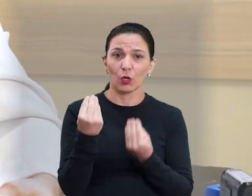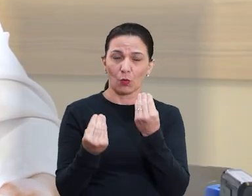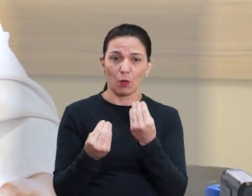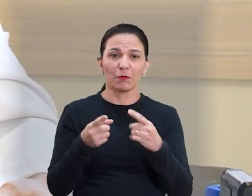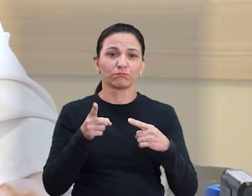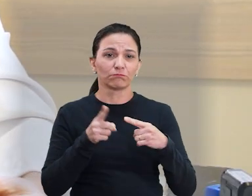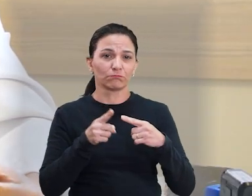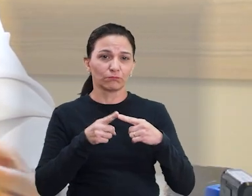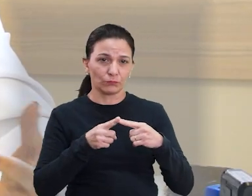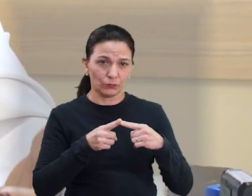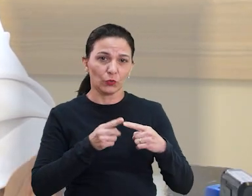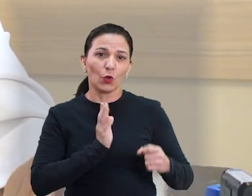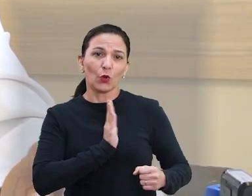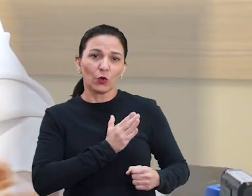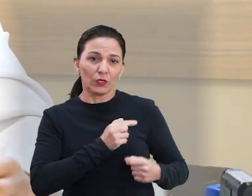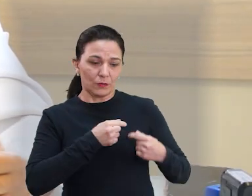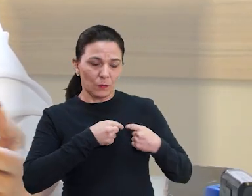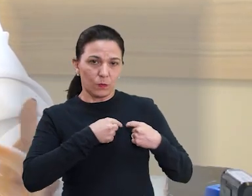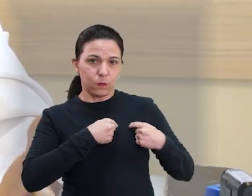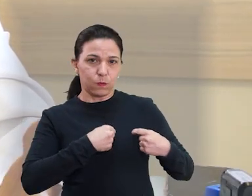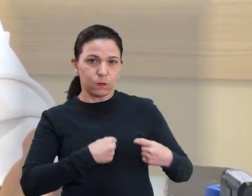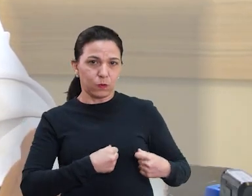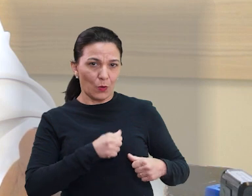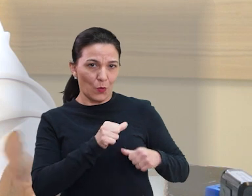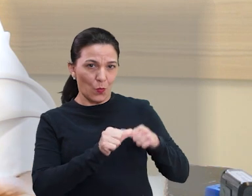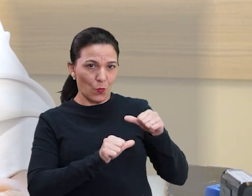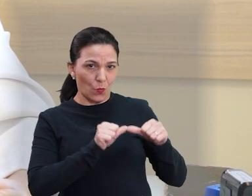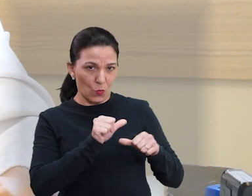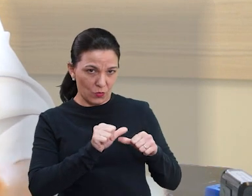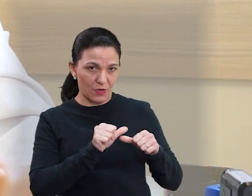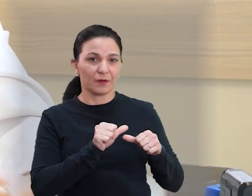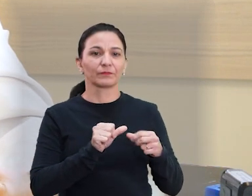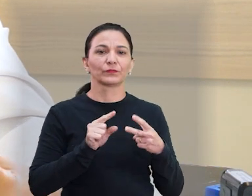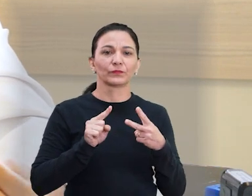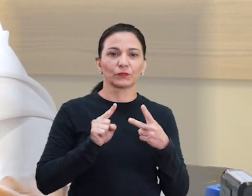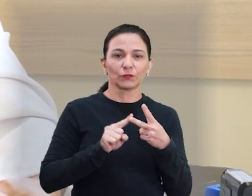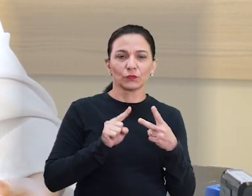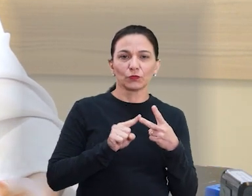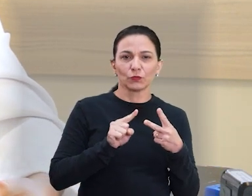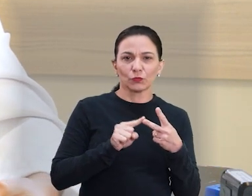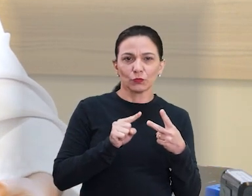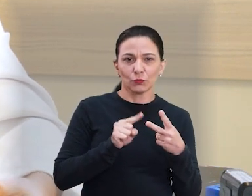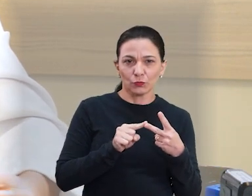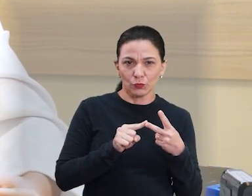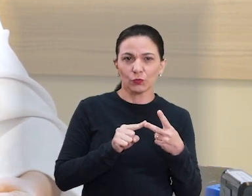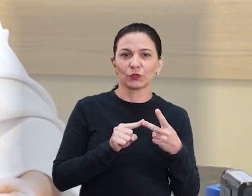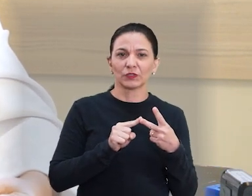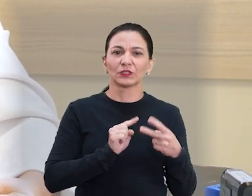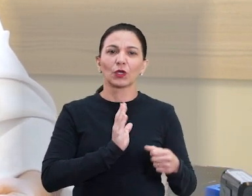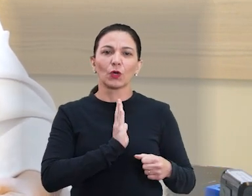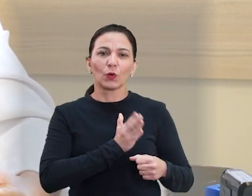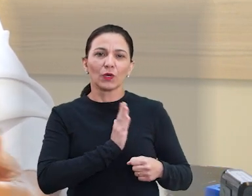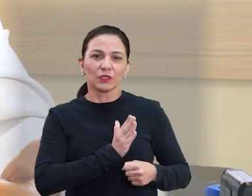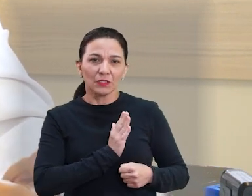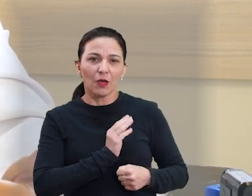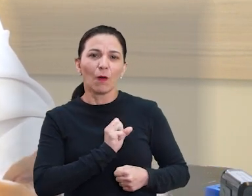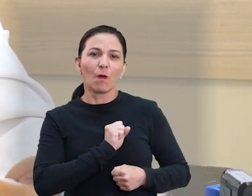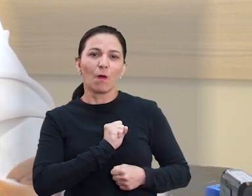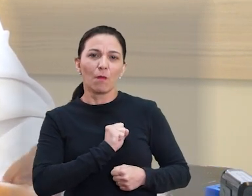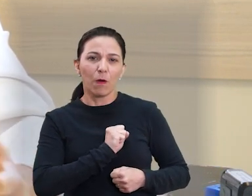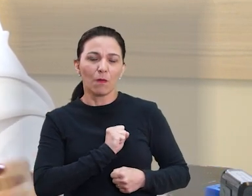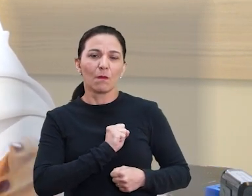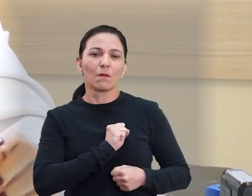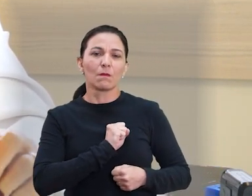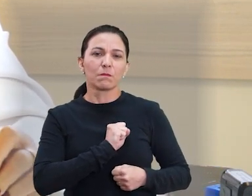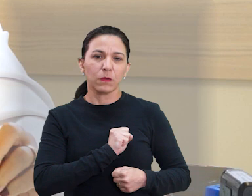de uma pressão alta então principal né das principais consequências são problemas cardiovasculares Então ela pode levar tá ao